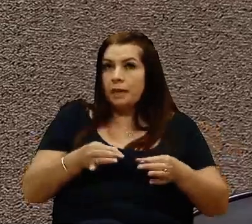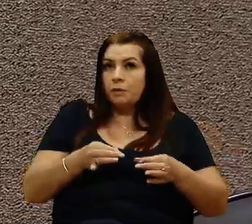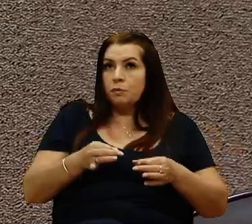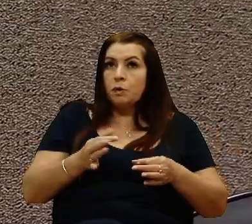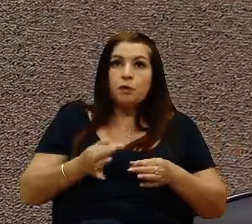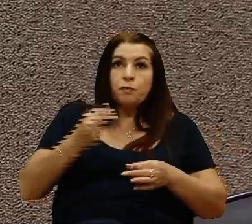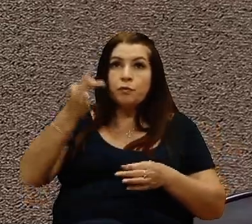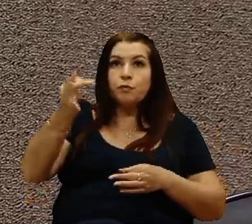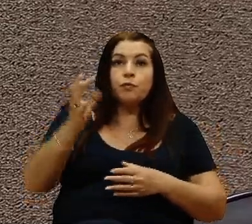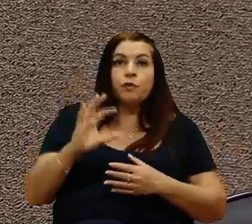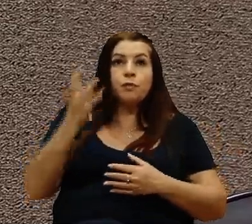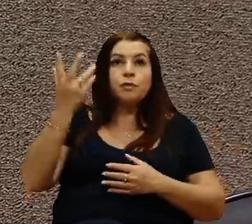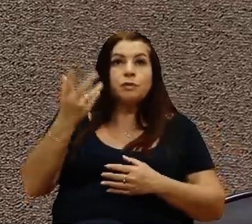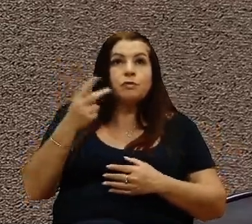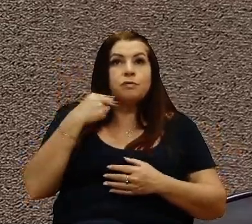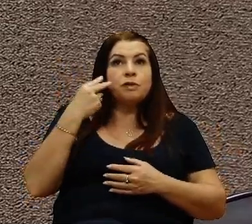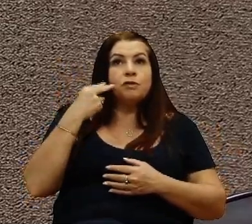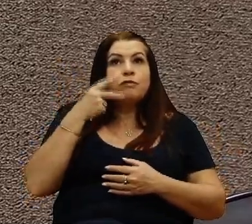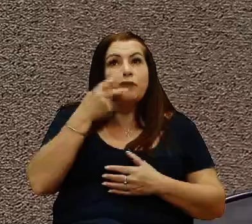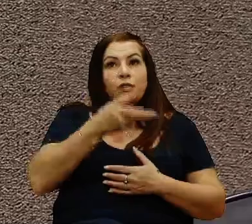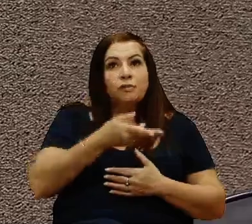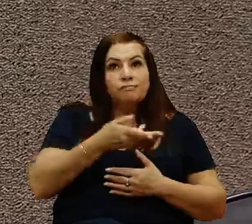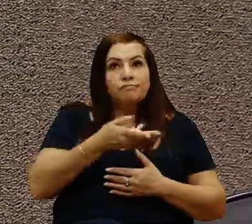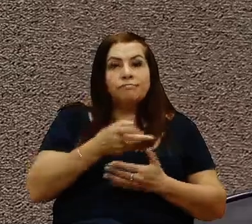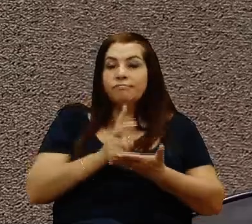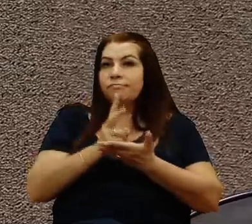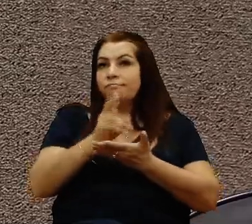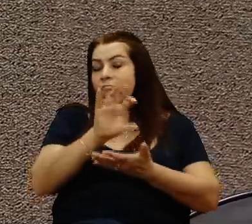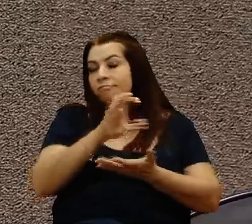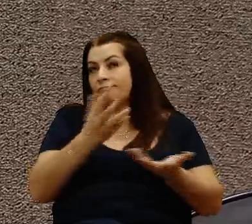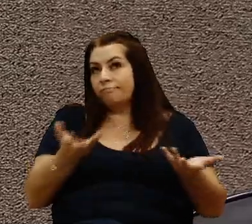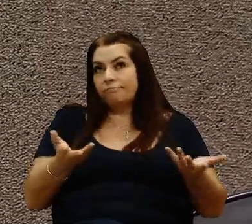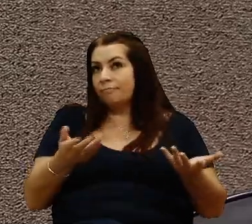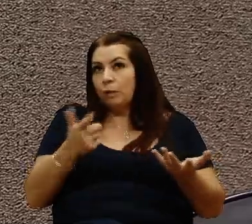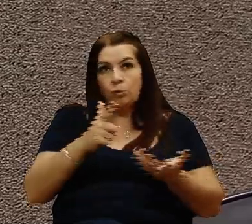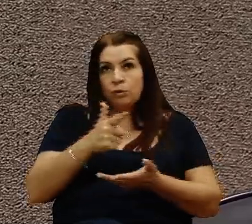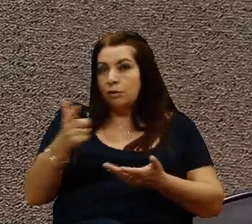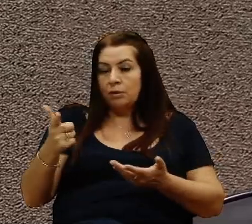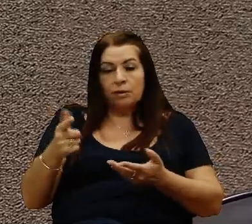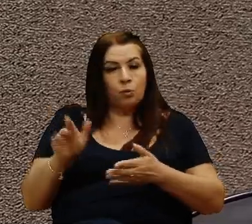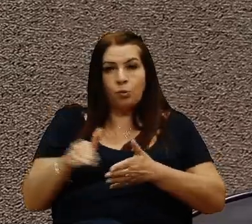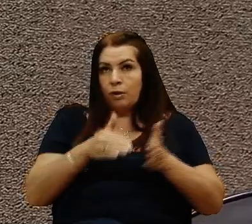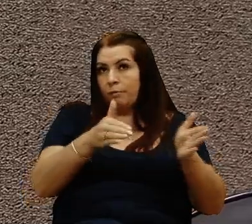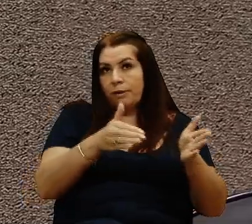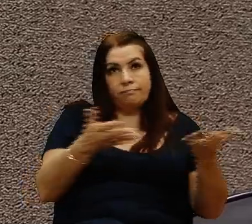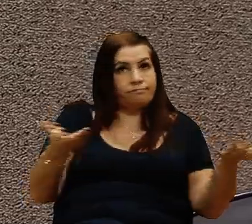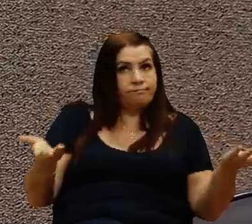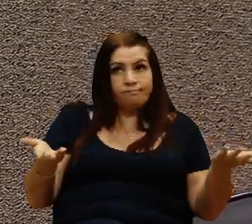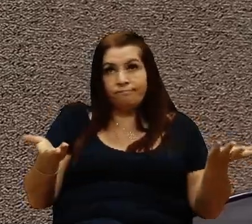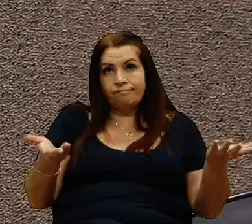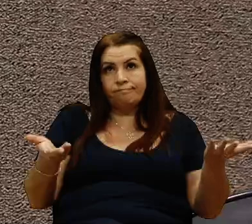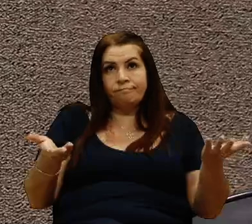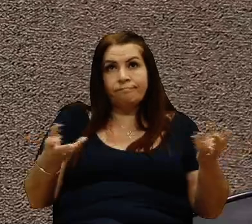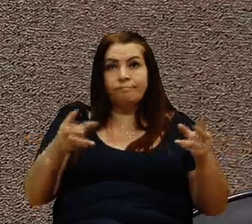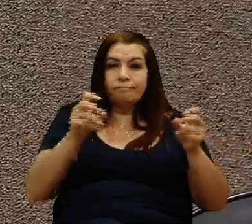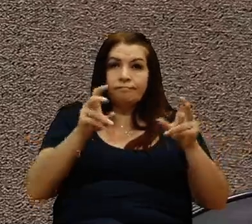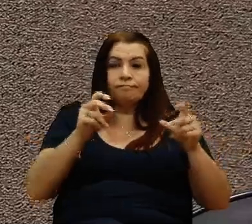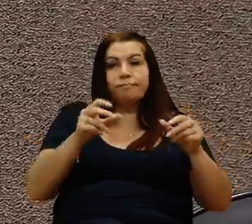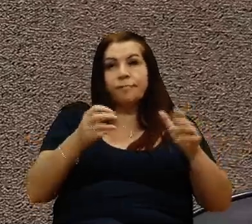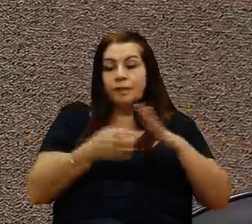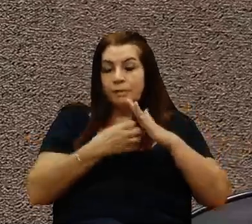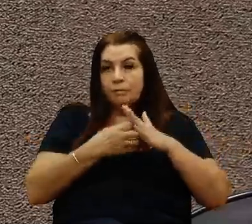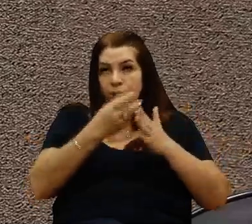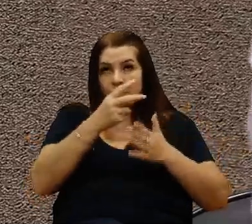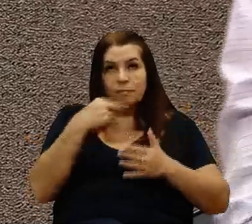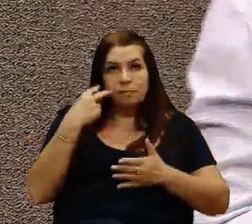acontecer o que o vereador falou aqui. Se continuar desse jeito, não haverá outro caminho senão certas privatizações. Sua parte, vereador. Obrigado